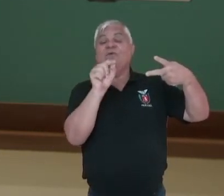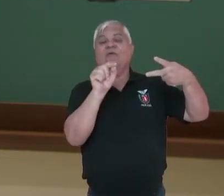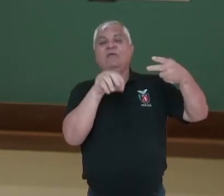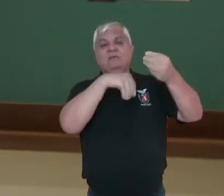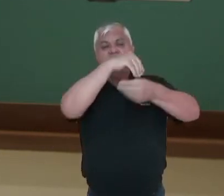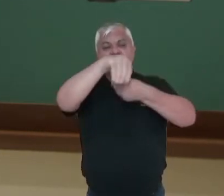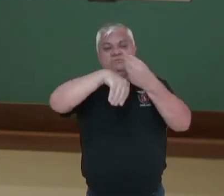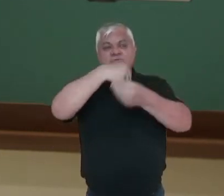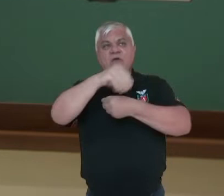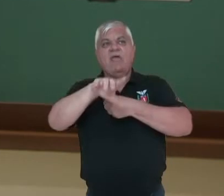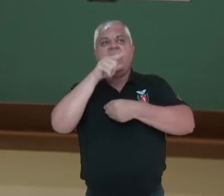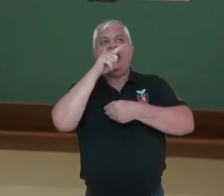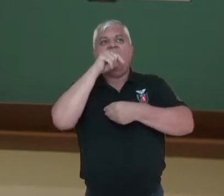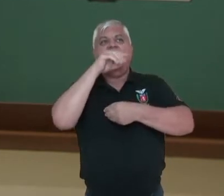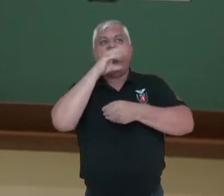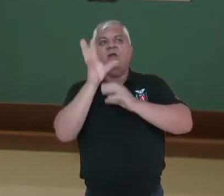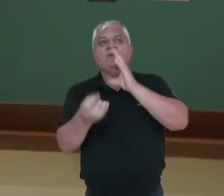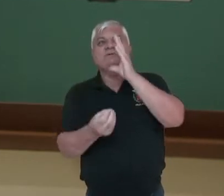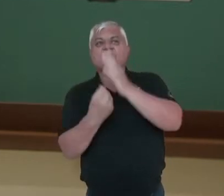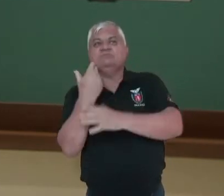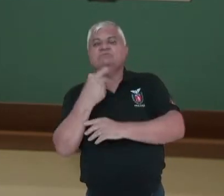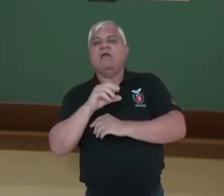vai fazer surgir lá o